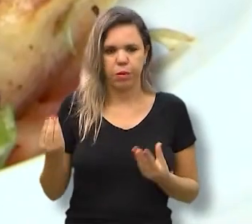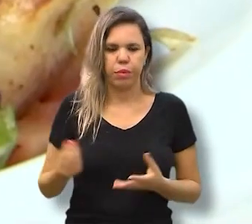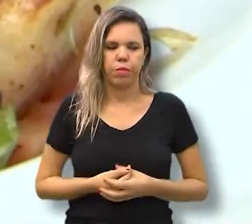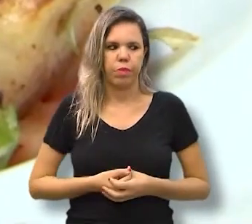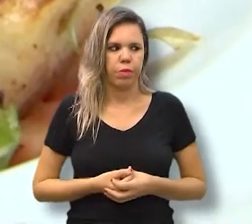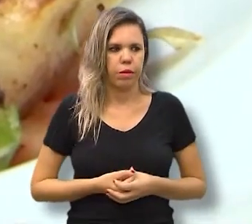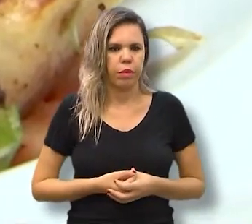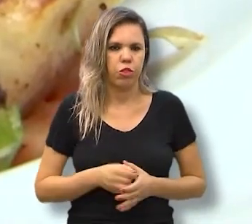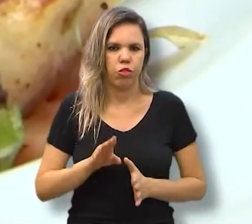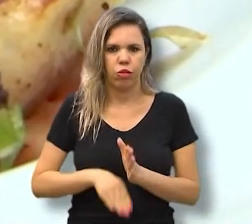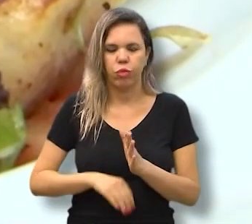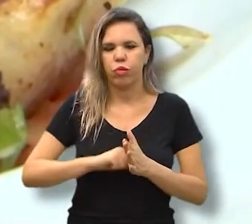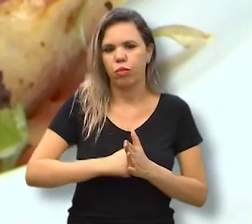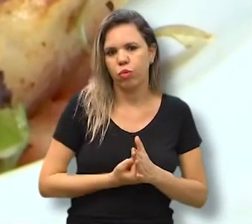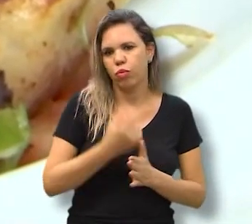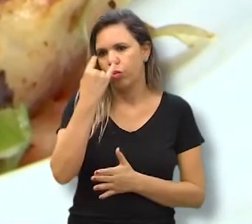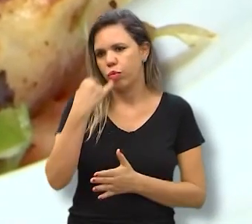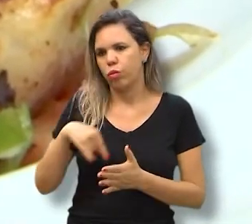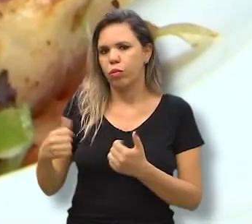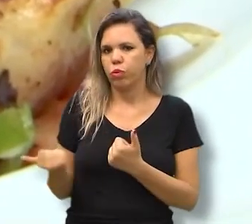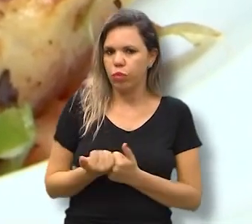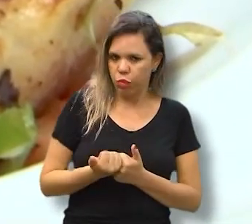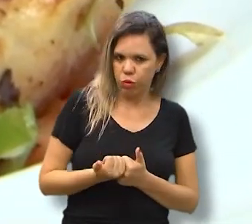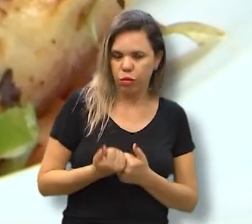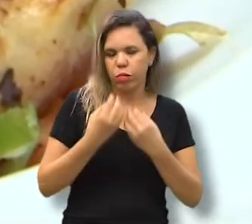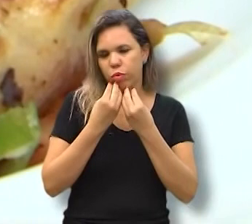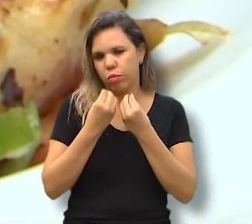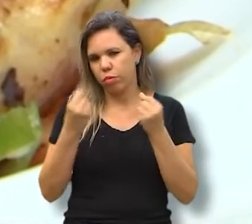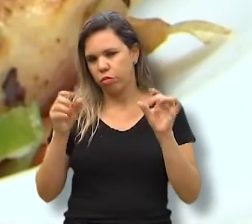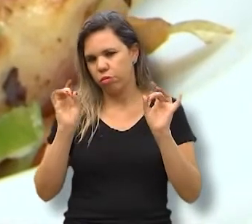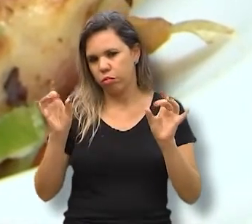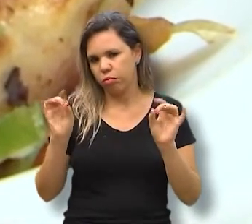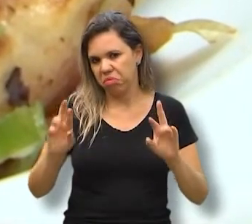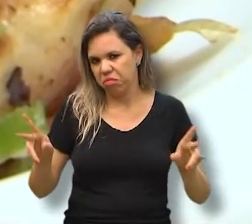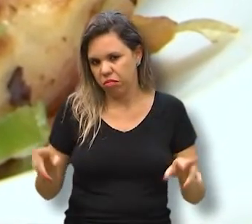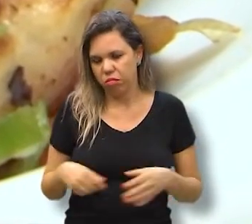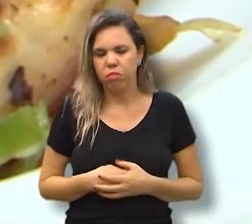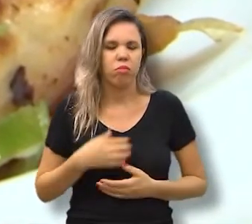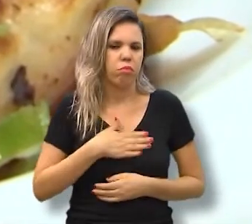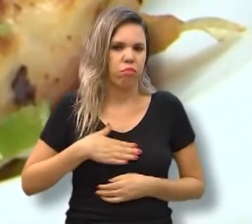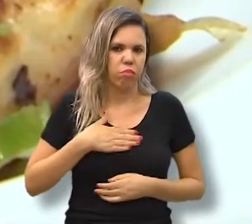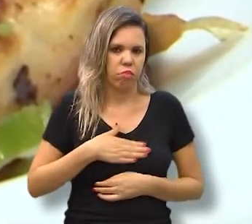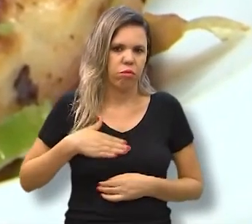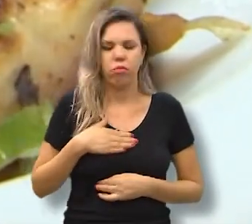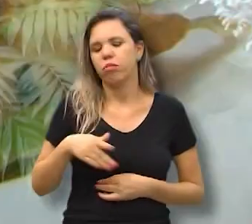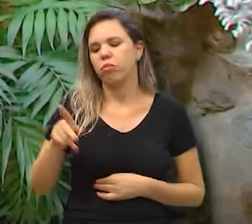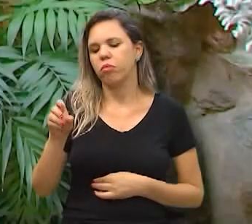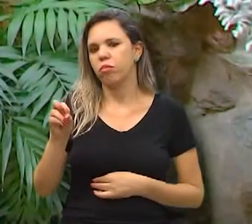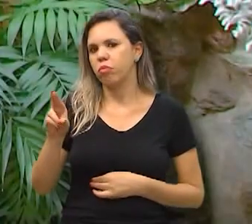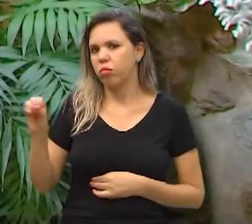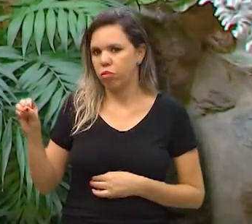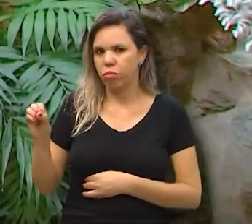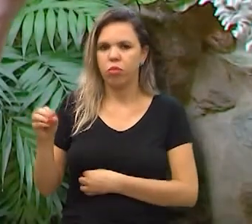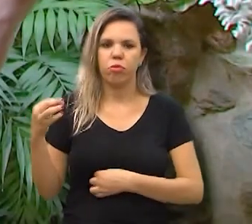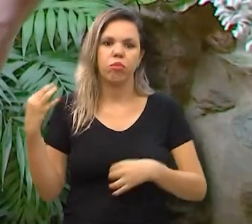alho poró. Às vezes pra tirar o alho ou pra tirar a cebola. Eu acho que ele tem um sabor peculiar, uma coisa diferente. A gente gosta muito do alho poró na nossa